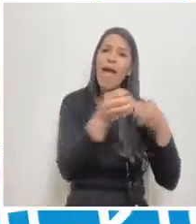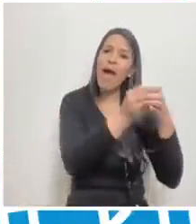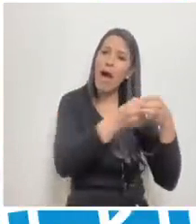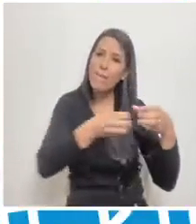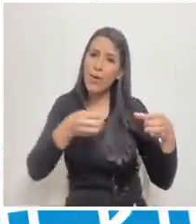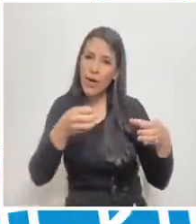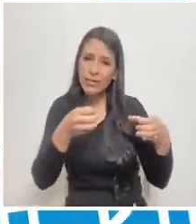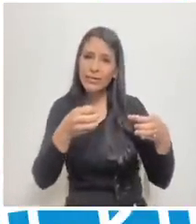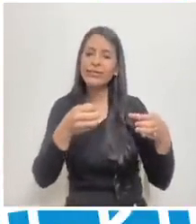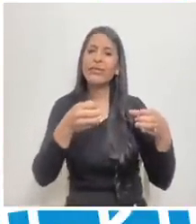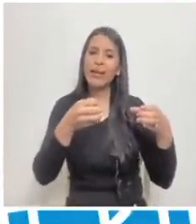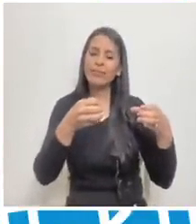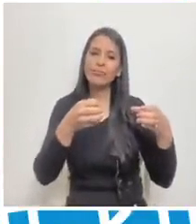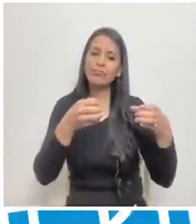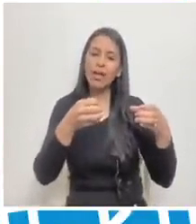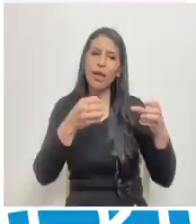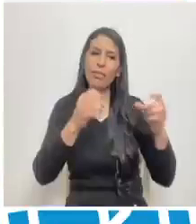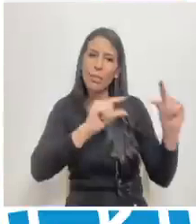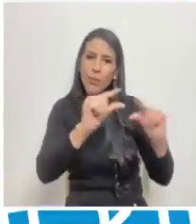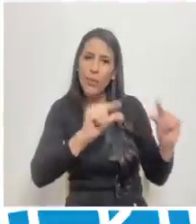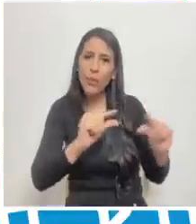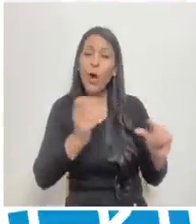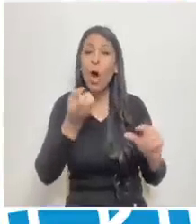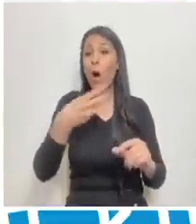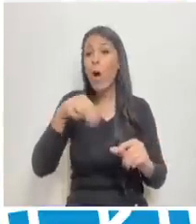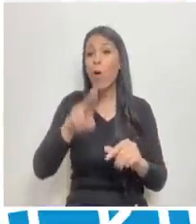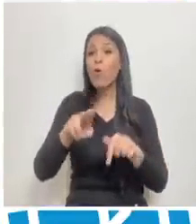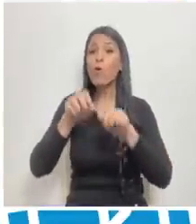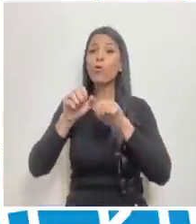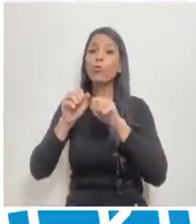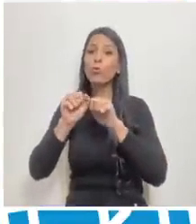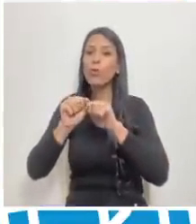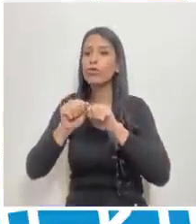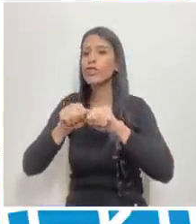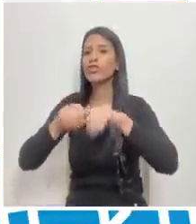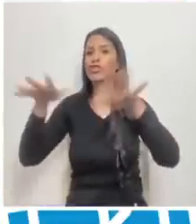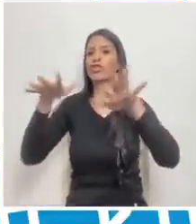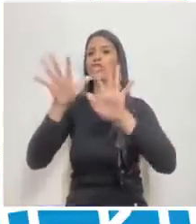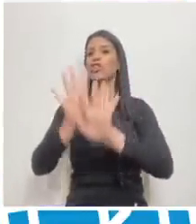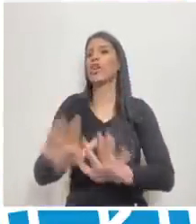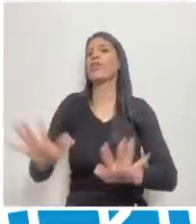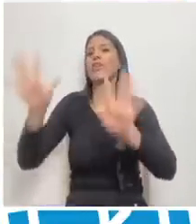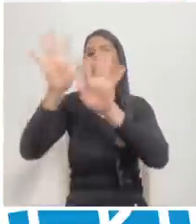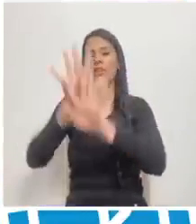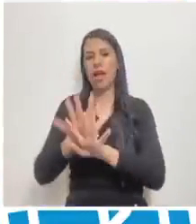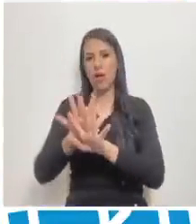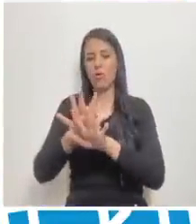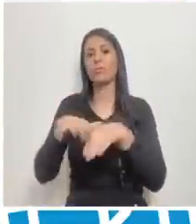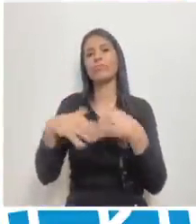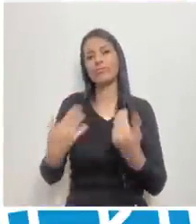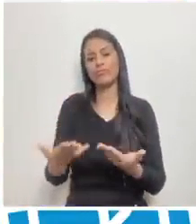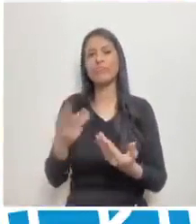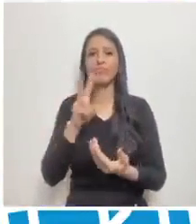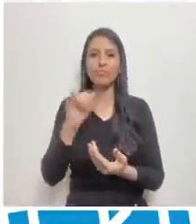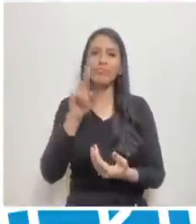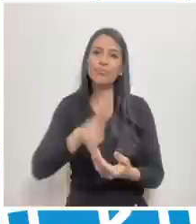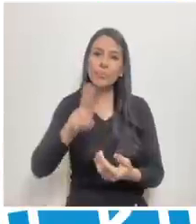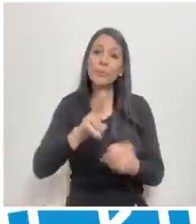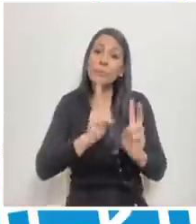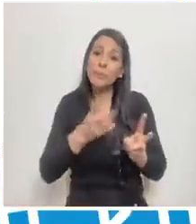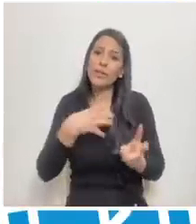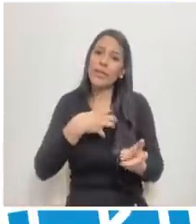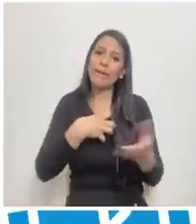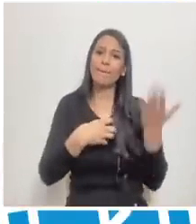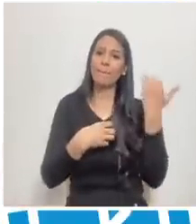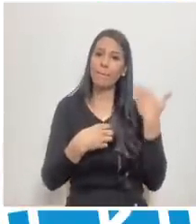serão mantidas as matrizes que vêm sendo utilizadas atualmente até o presente momento, né? E em relação a essa última